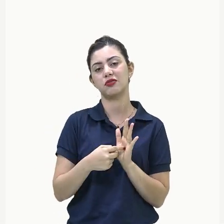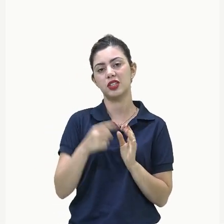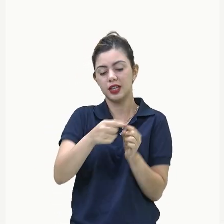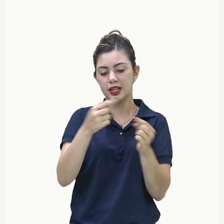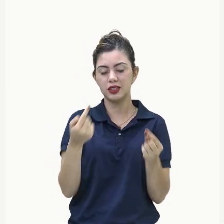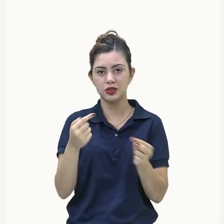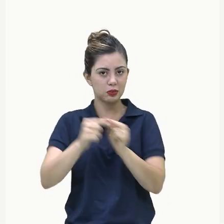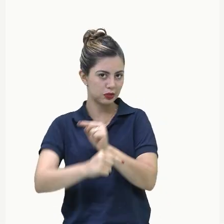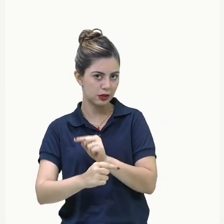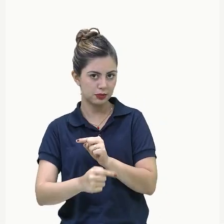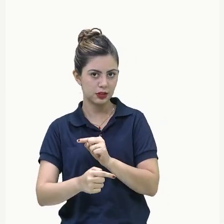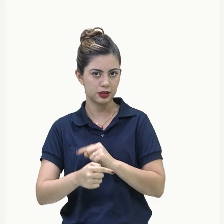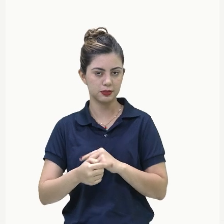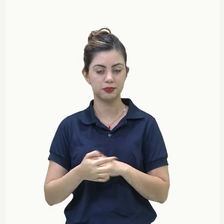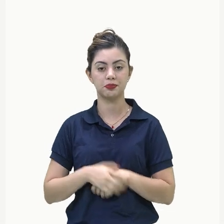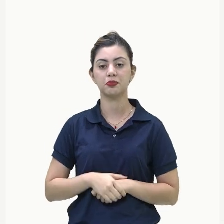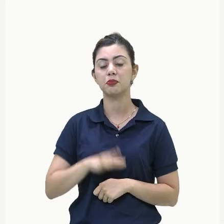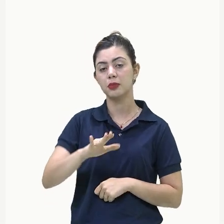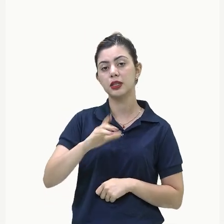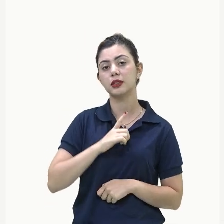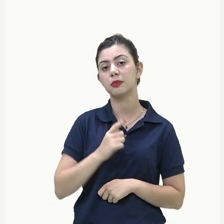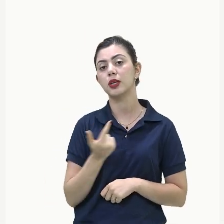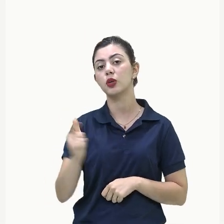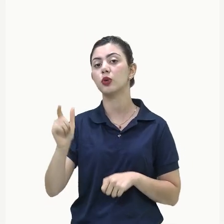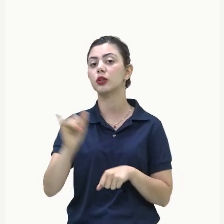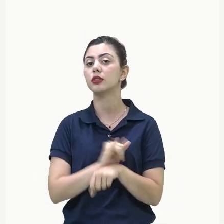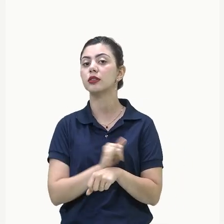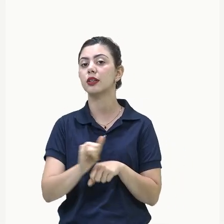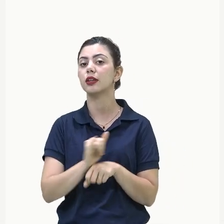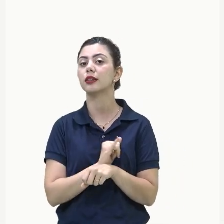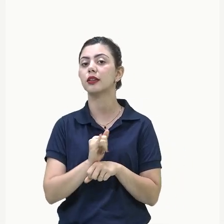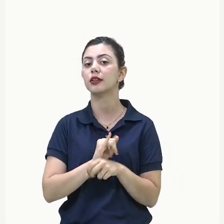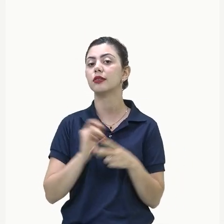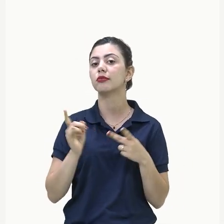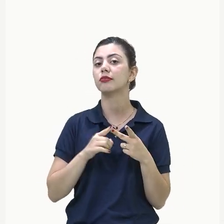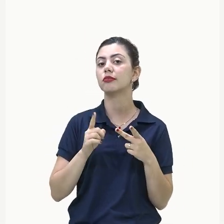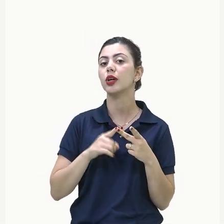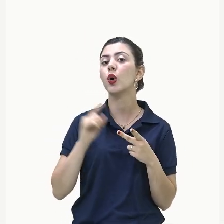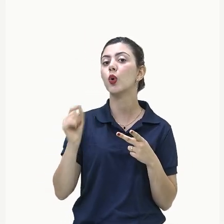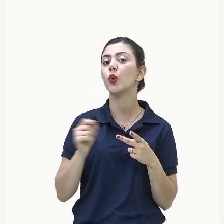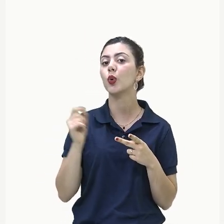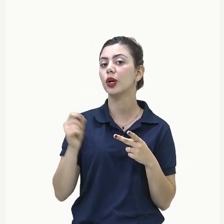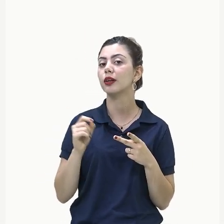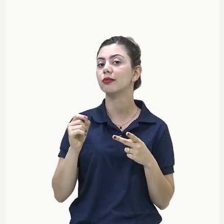existe, claro, uma outra maneira, que é a que nós vamos utilizar aqui, que é justamente que